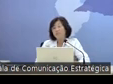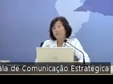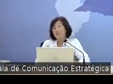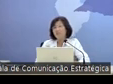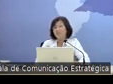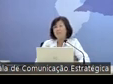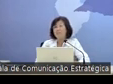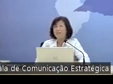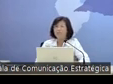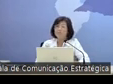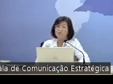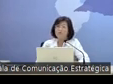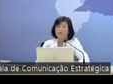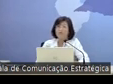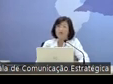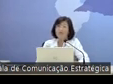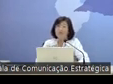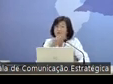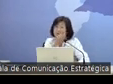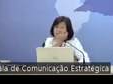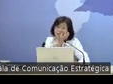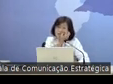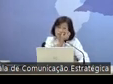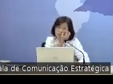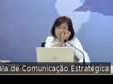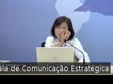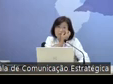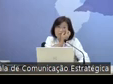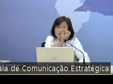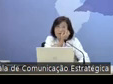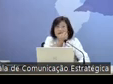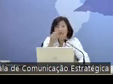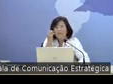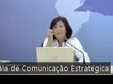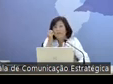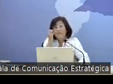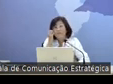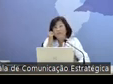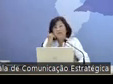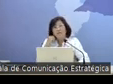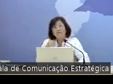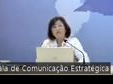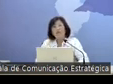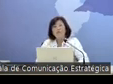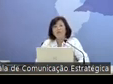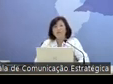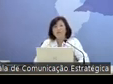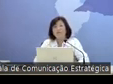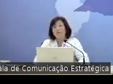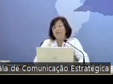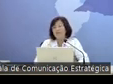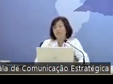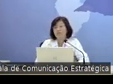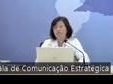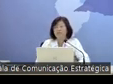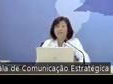pede para as vigilâncias pedirem para os laboratórios corrigirem isso e também tinha nome de